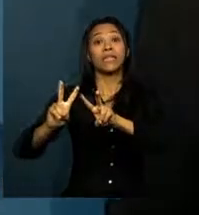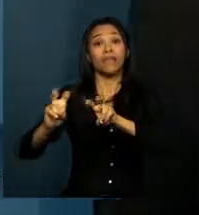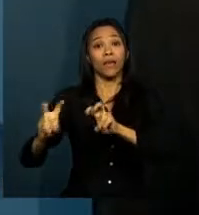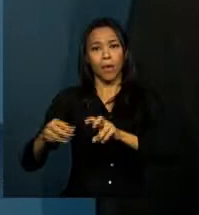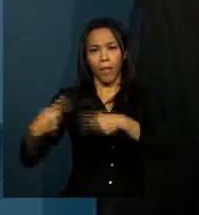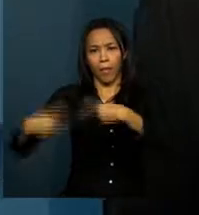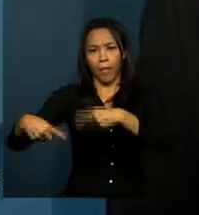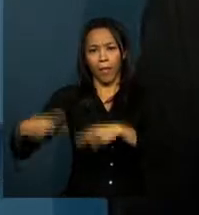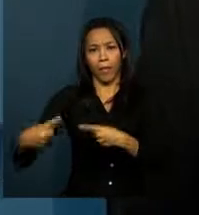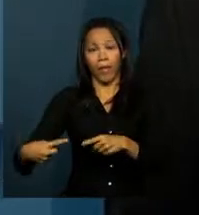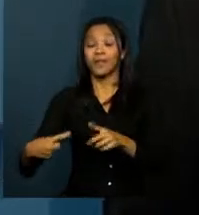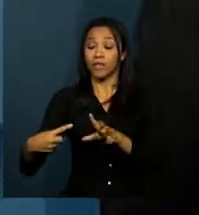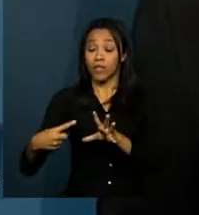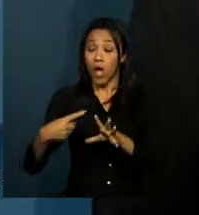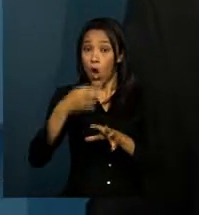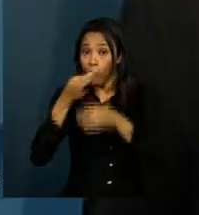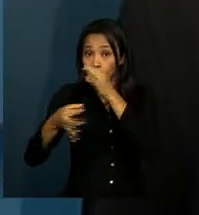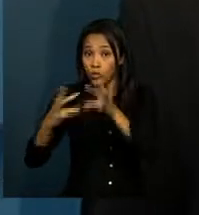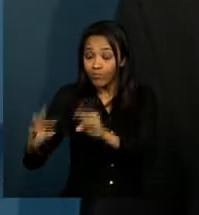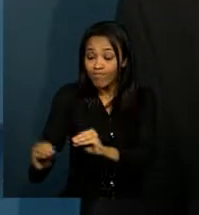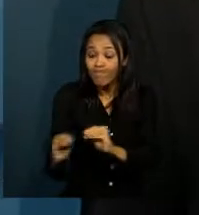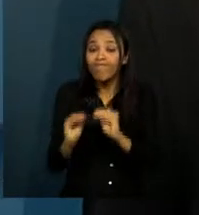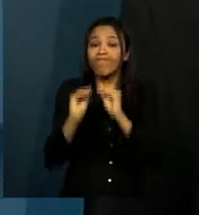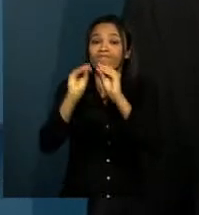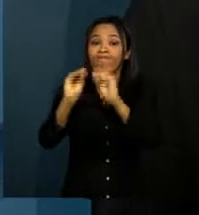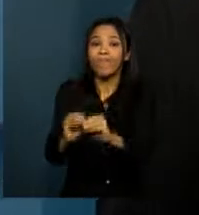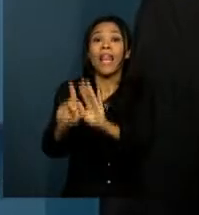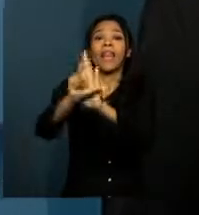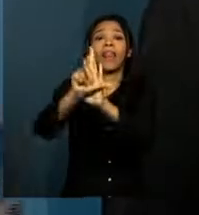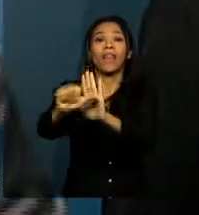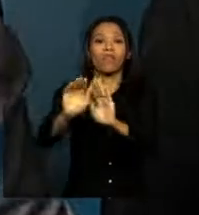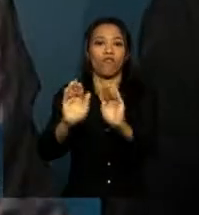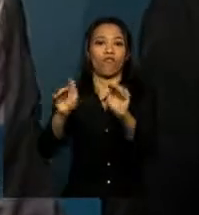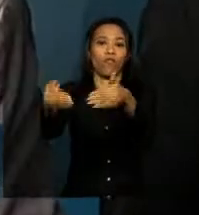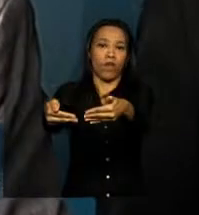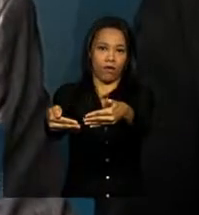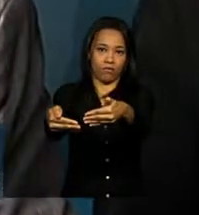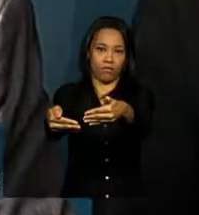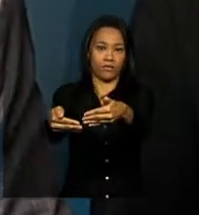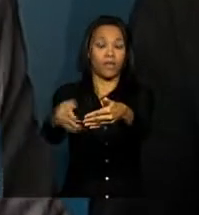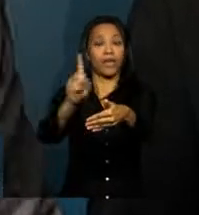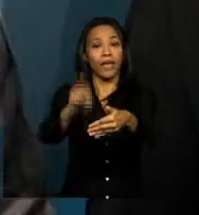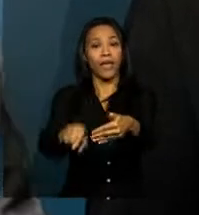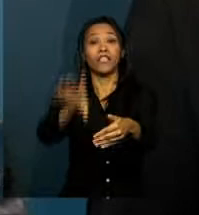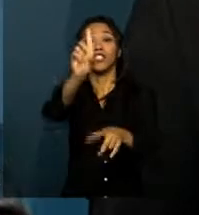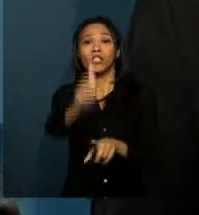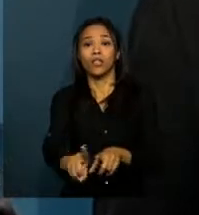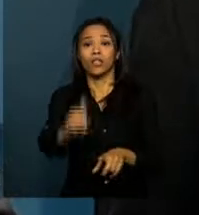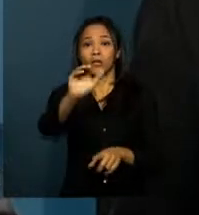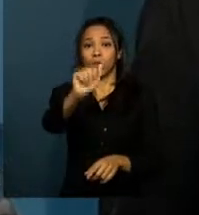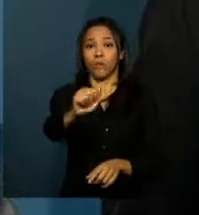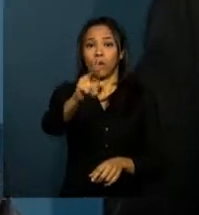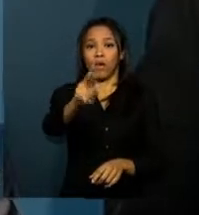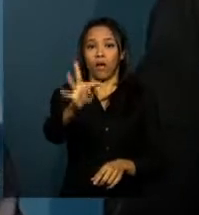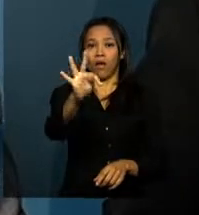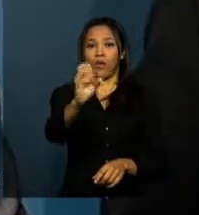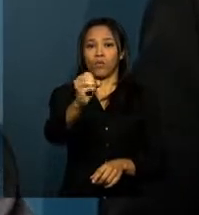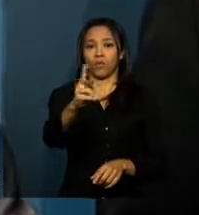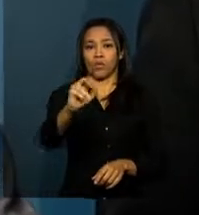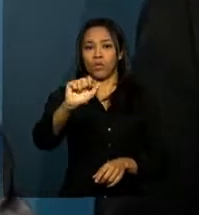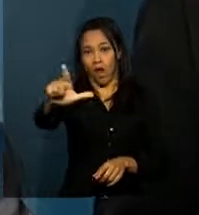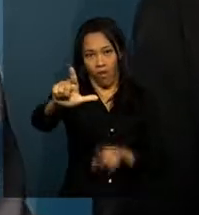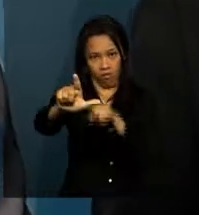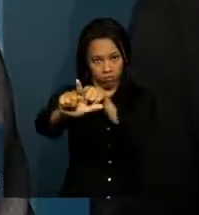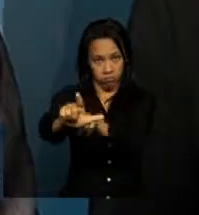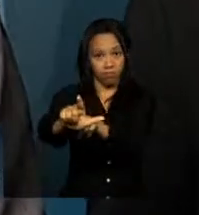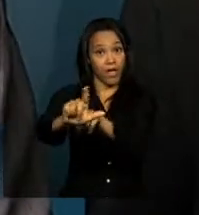lei específica que está sendo tratada no âmbito do governo sobre direitos autorais, está certo? Quer dizer, aquilo que dizia especificamente a internet, nós